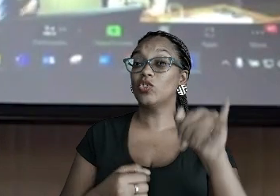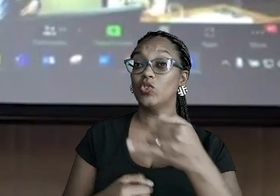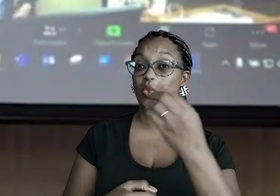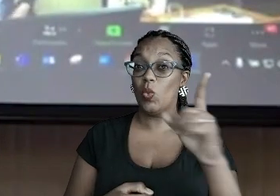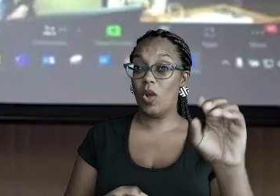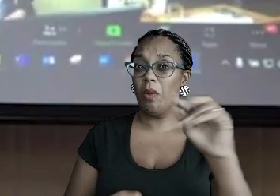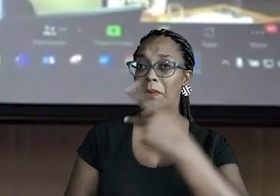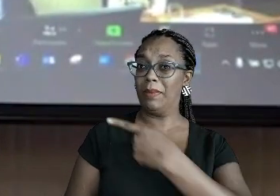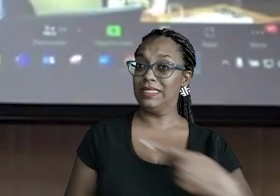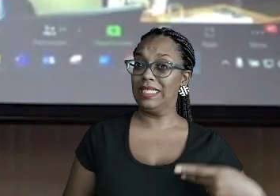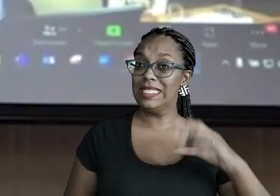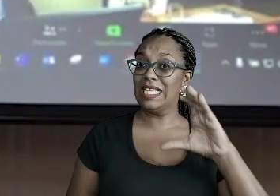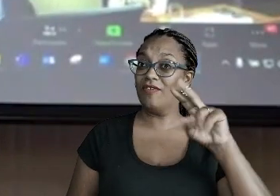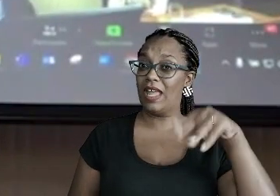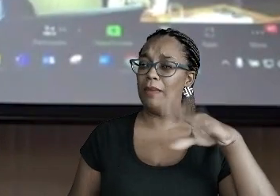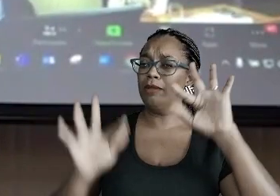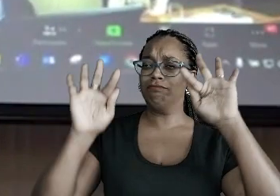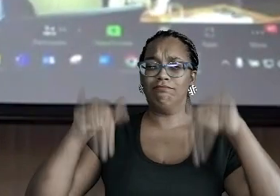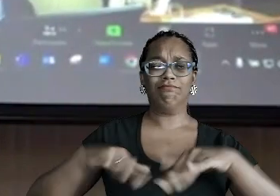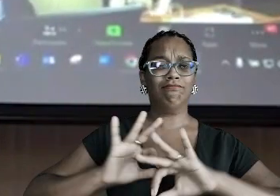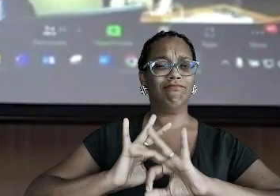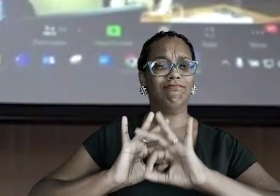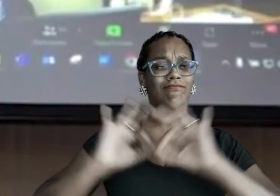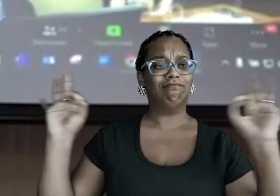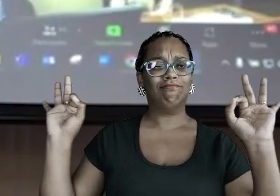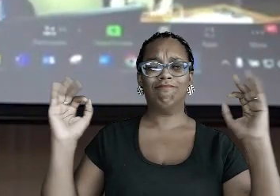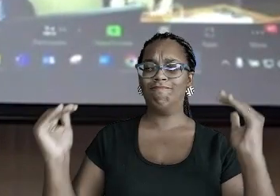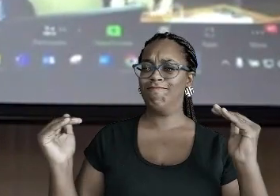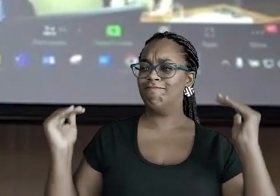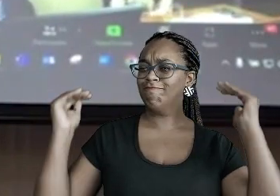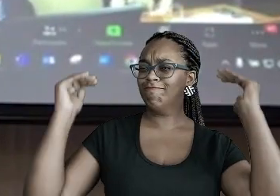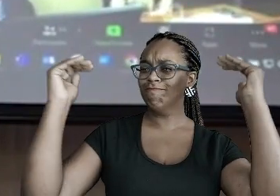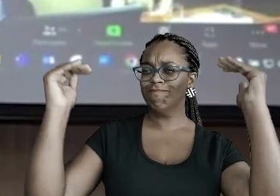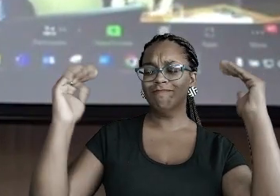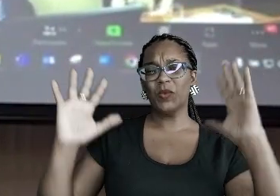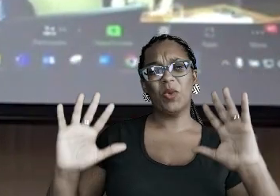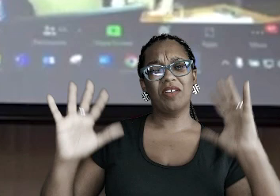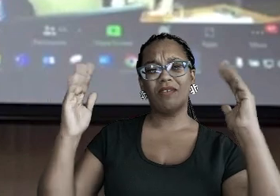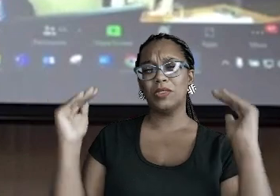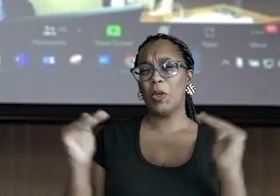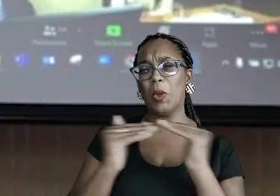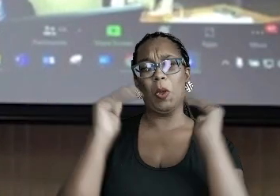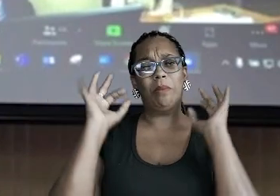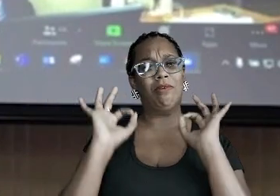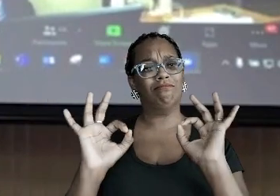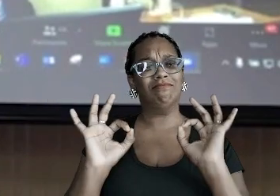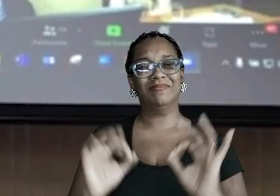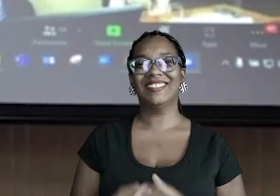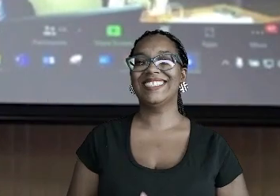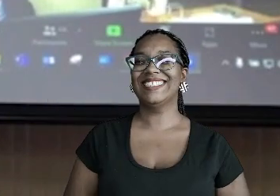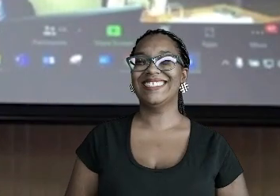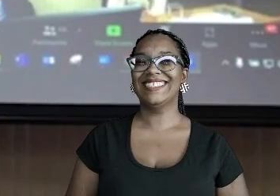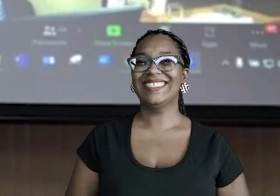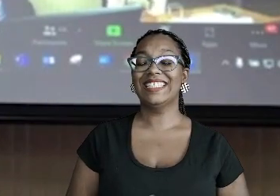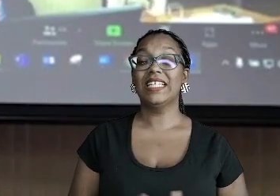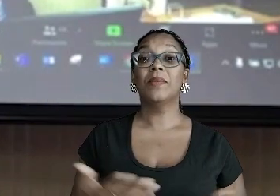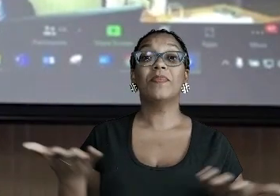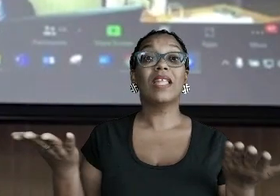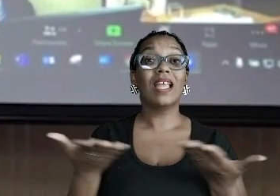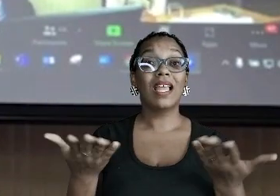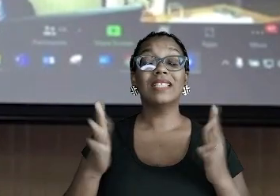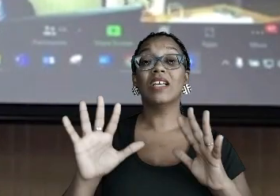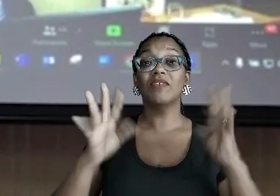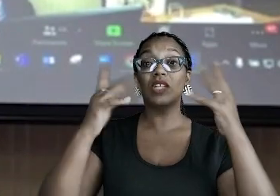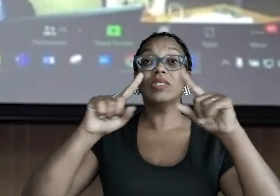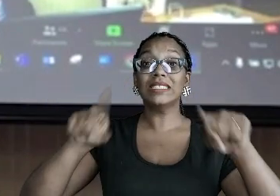da CBM que fez um encerramento como a Dra Marisa falou digno de do fim de um evento desses esse evento